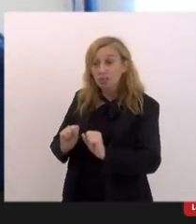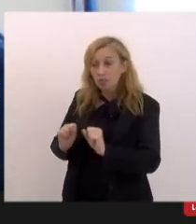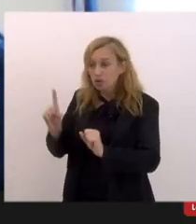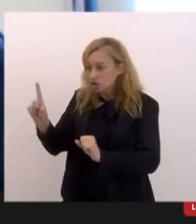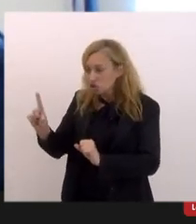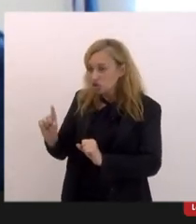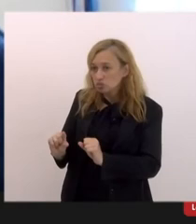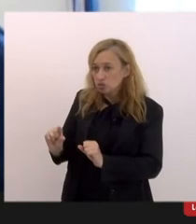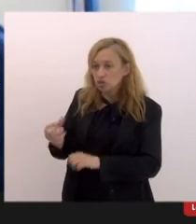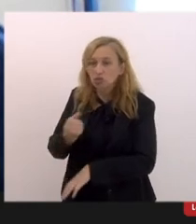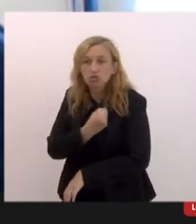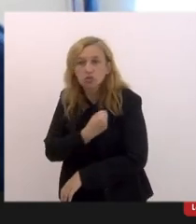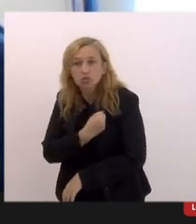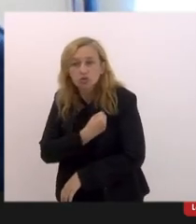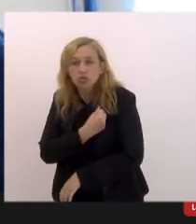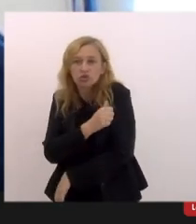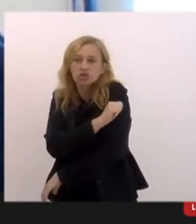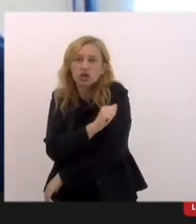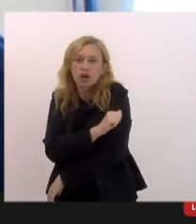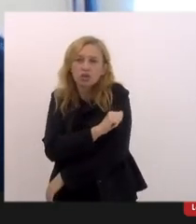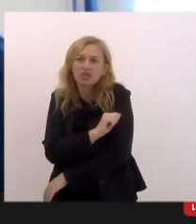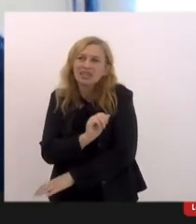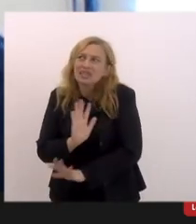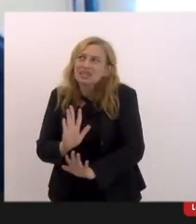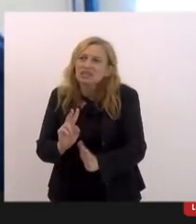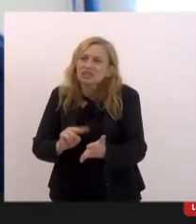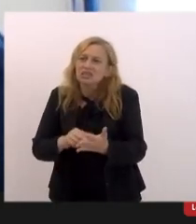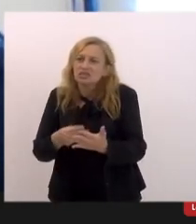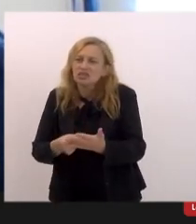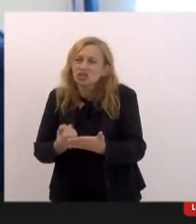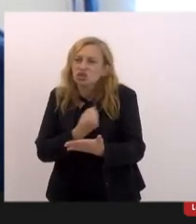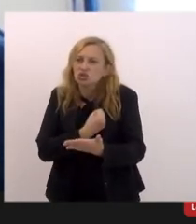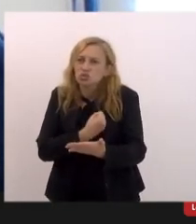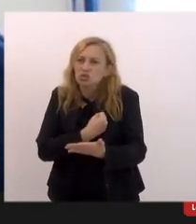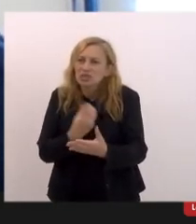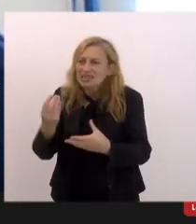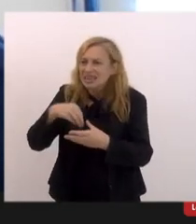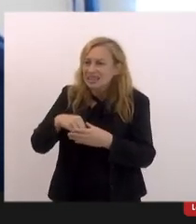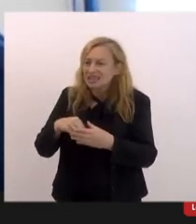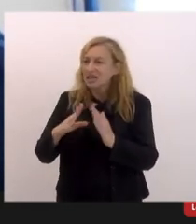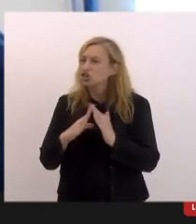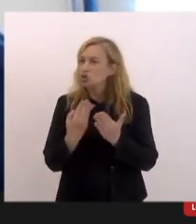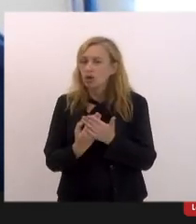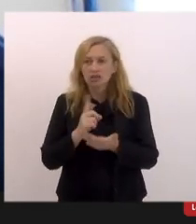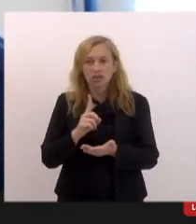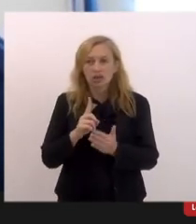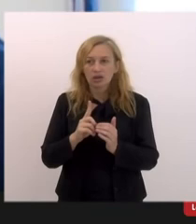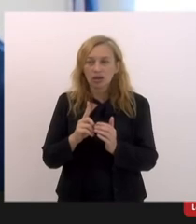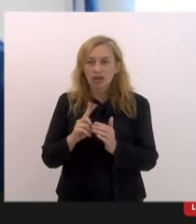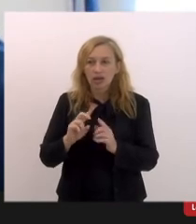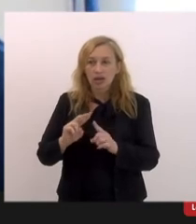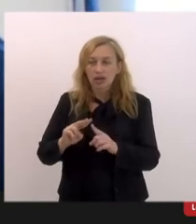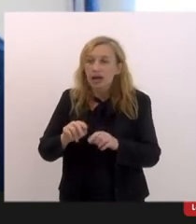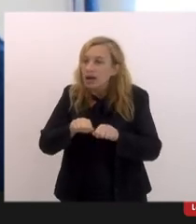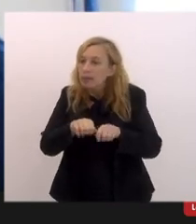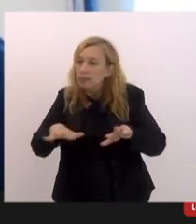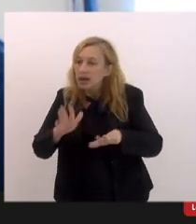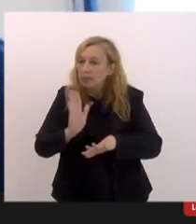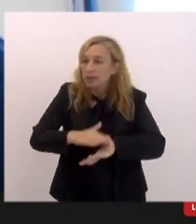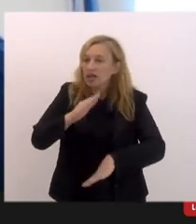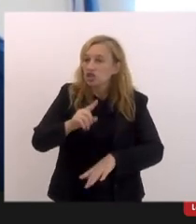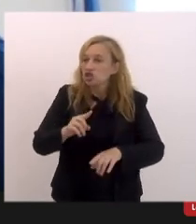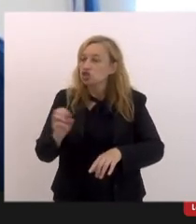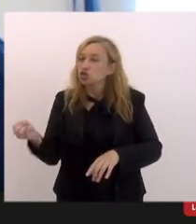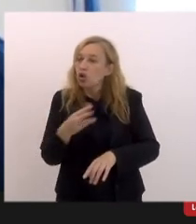da modulação sem que isso signifique diminuir o número de alunos da escola. Pelo contrário, até ampliando a capacidade com a abertura de